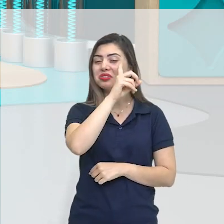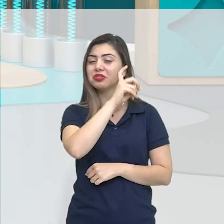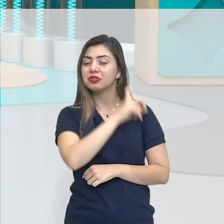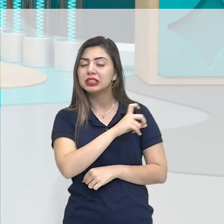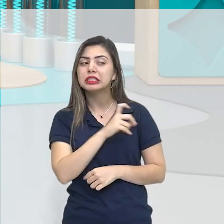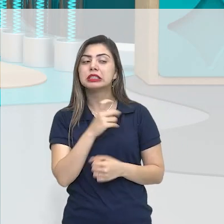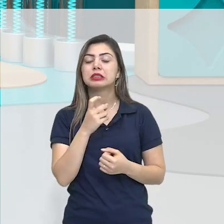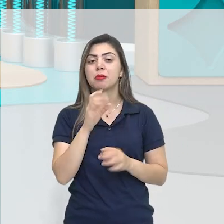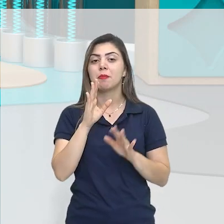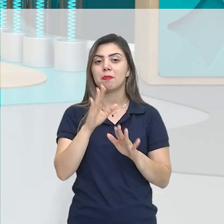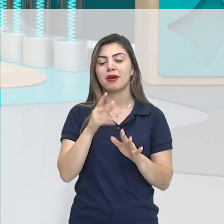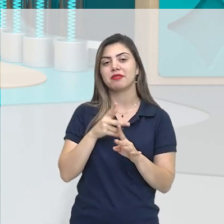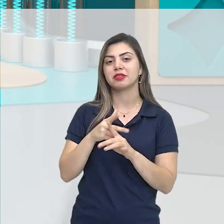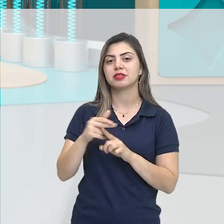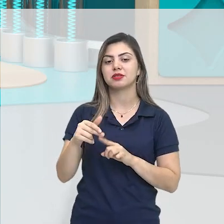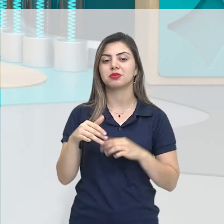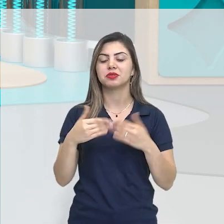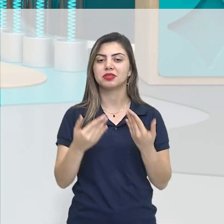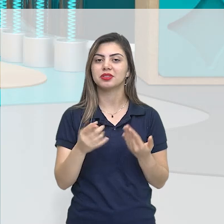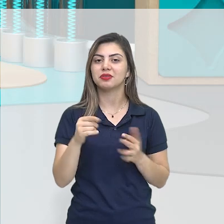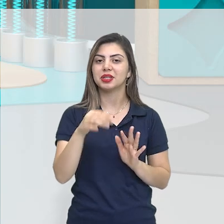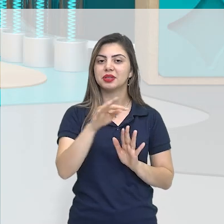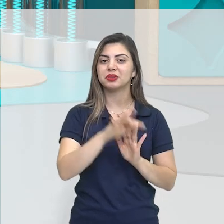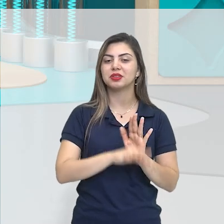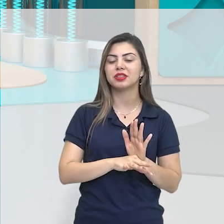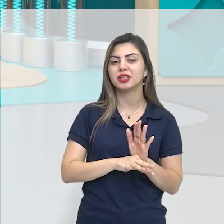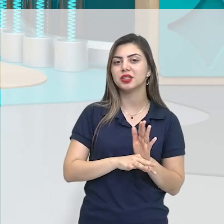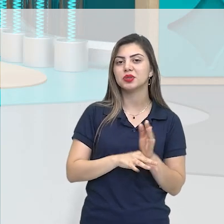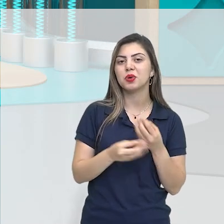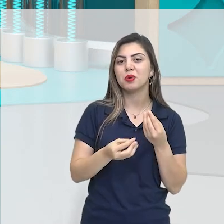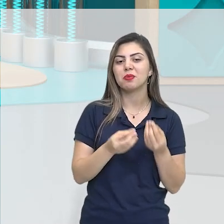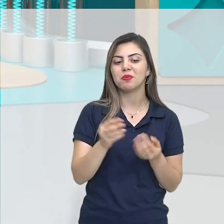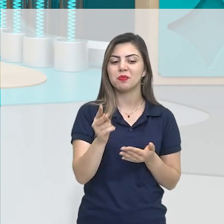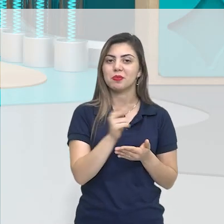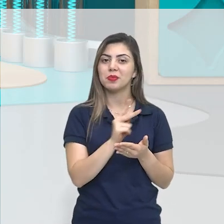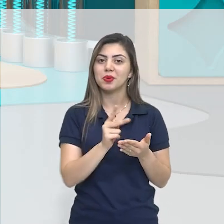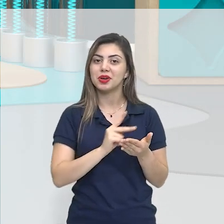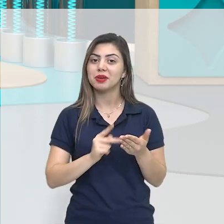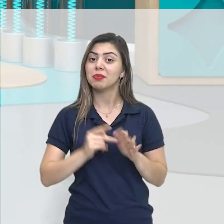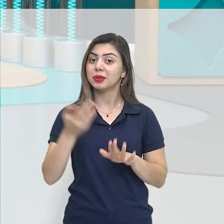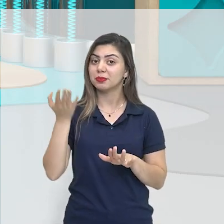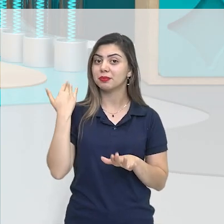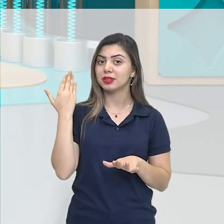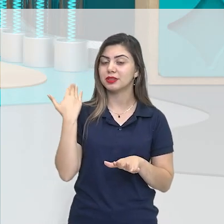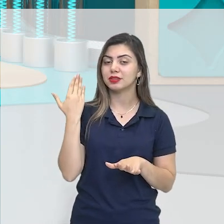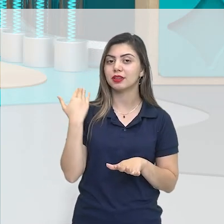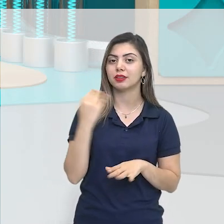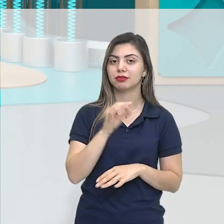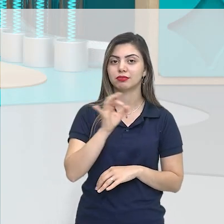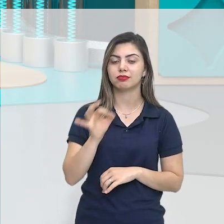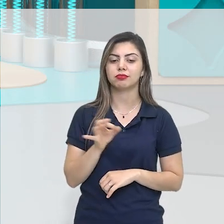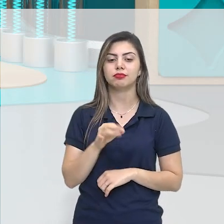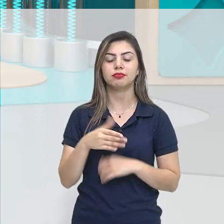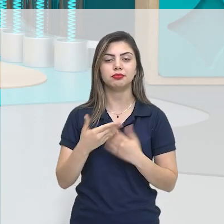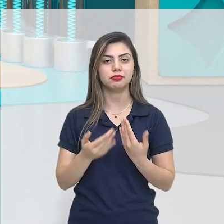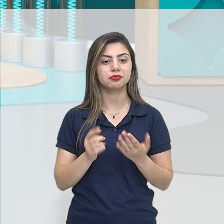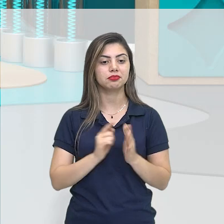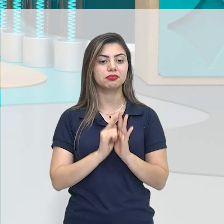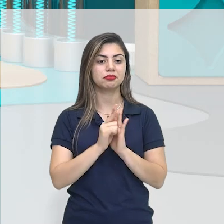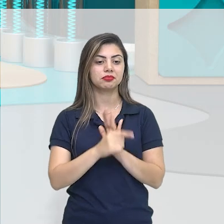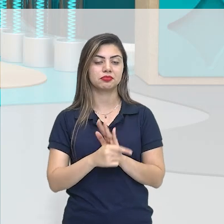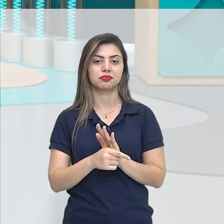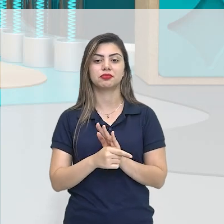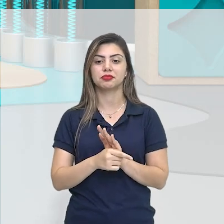é? Então, esse texto ele era contado em forma de poema. Isso já na antiguidade, tá? O gênero